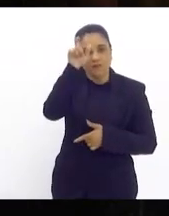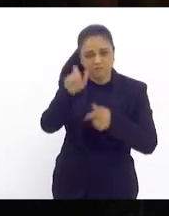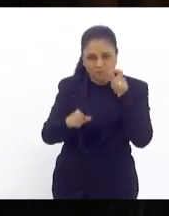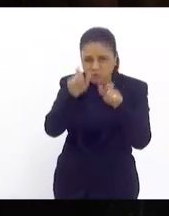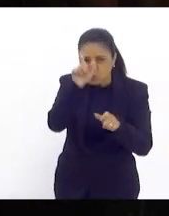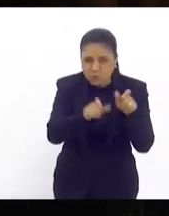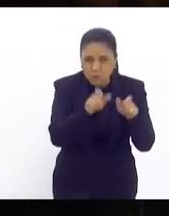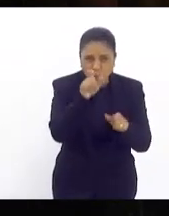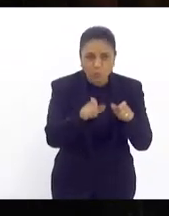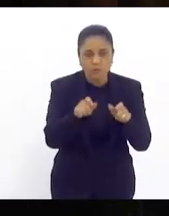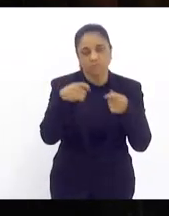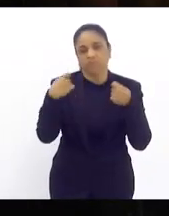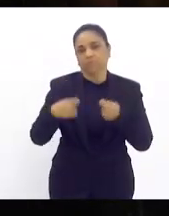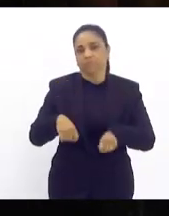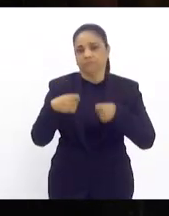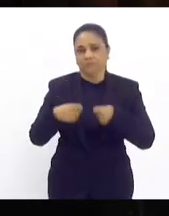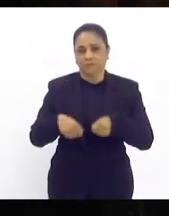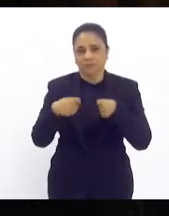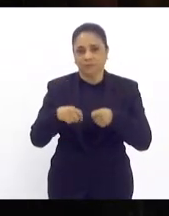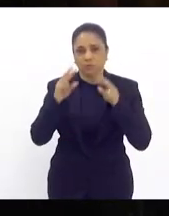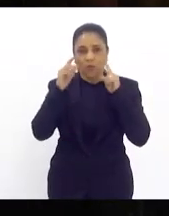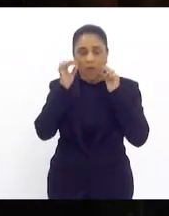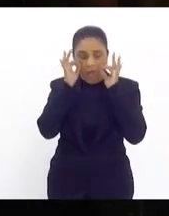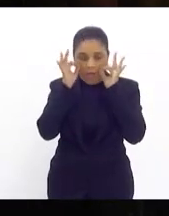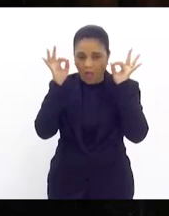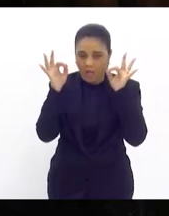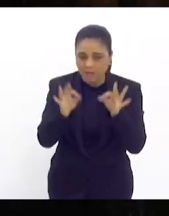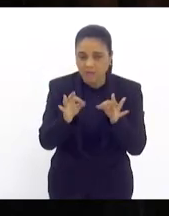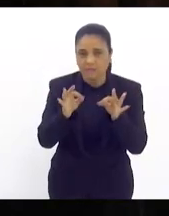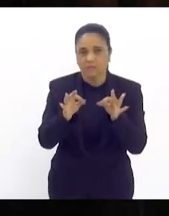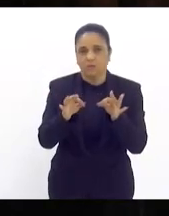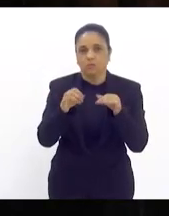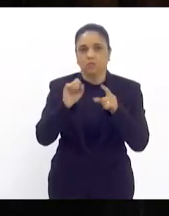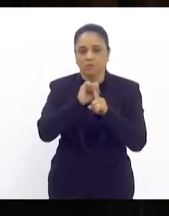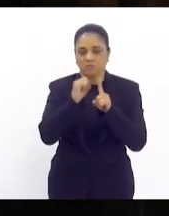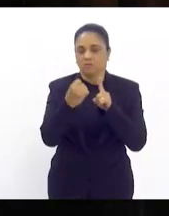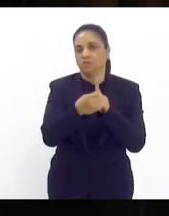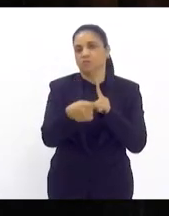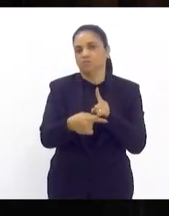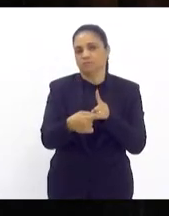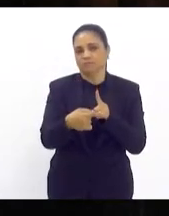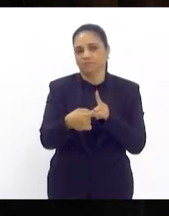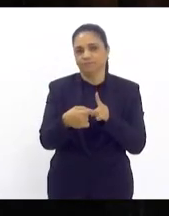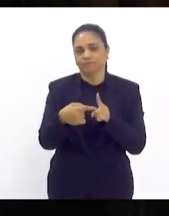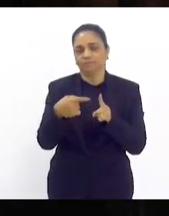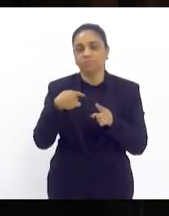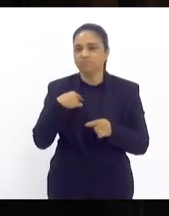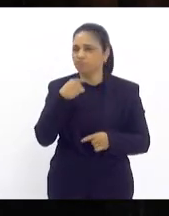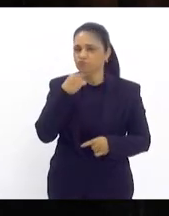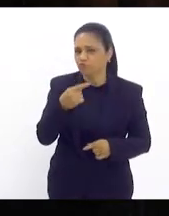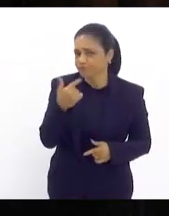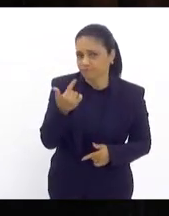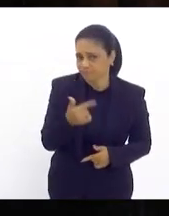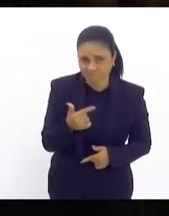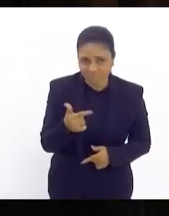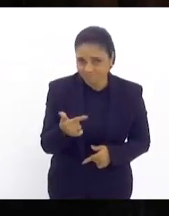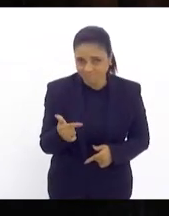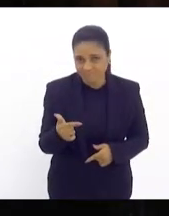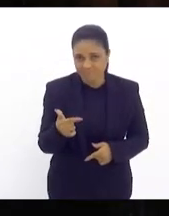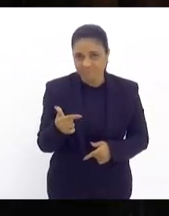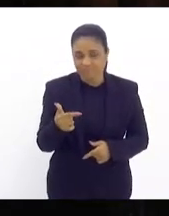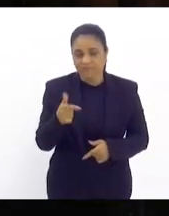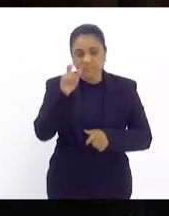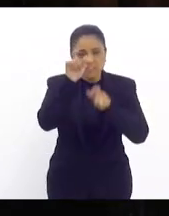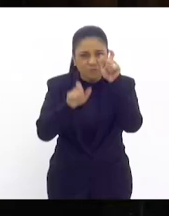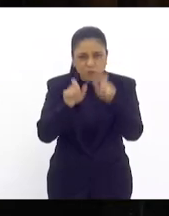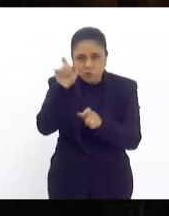mais necessitam de atenção na nossa sociedade e eu não tenho dúvida que as pessoas pobres